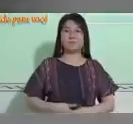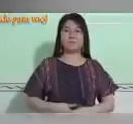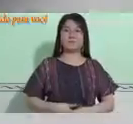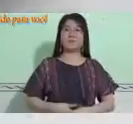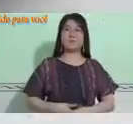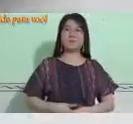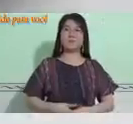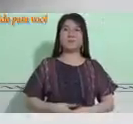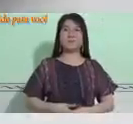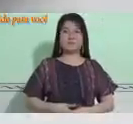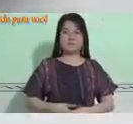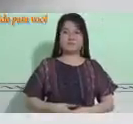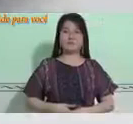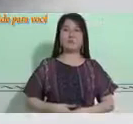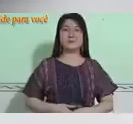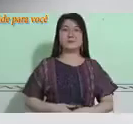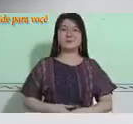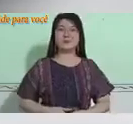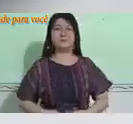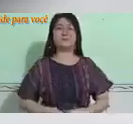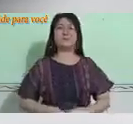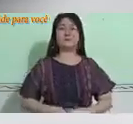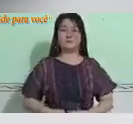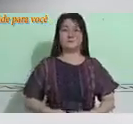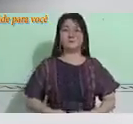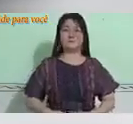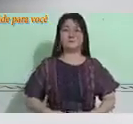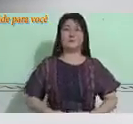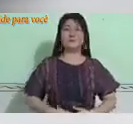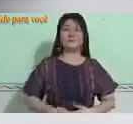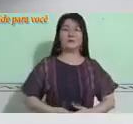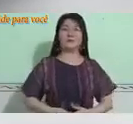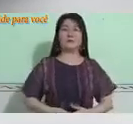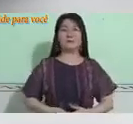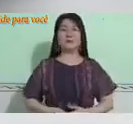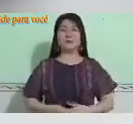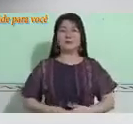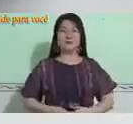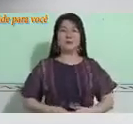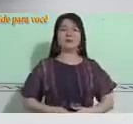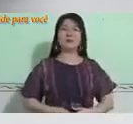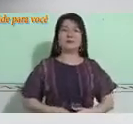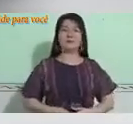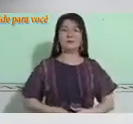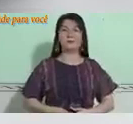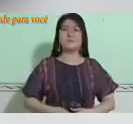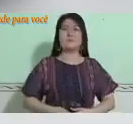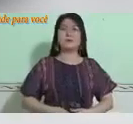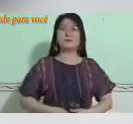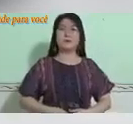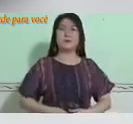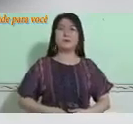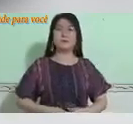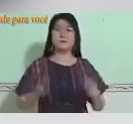médico, de forma a fazer o tratamento o mais brevemente é possível, para evitar complicações.